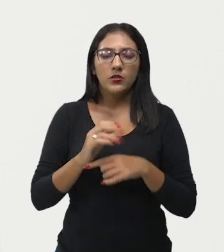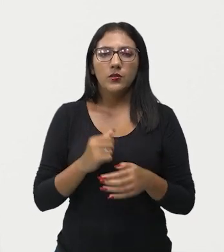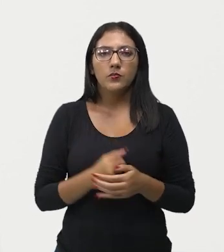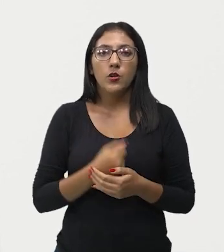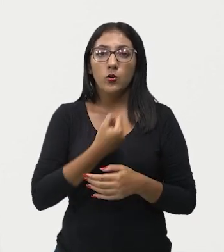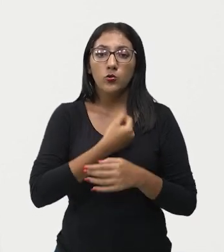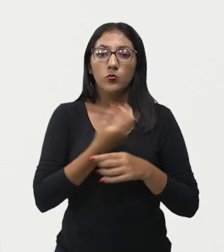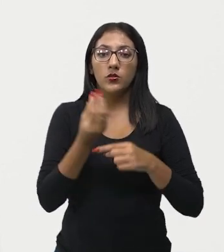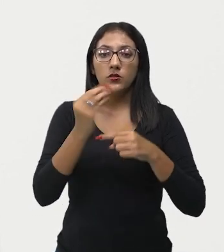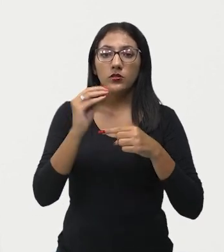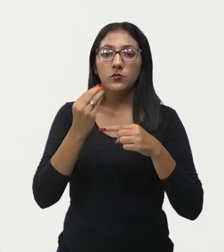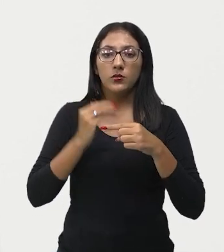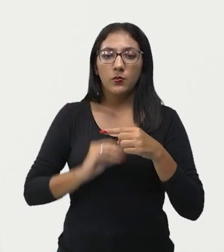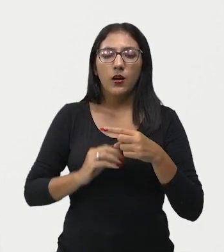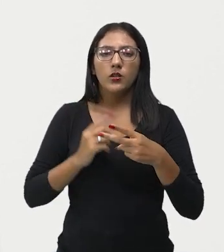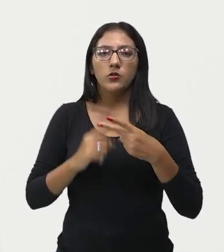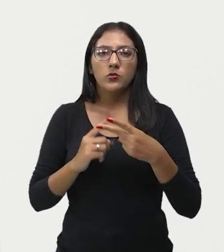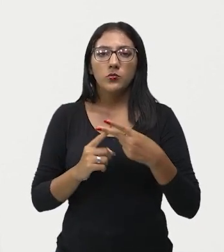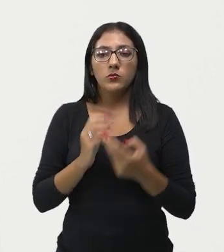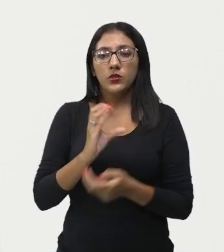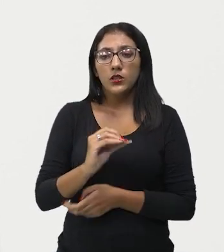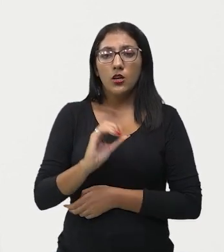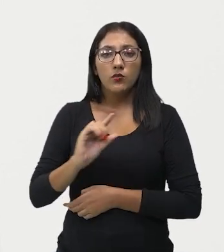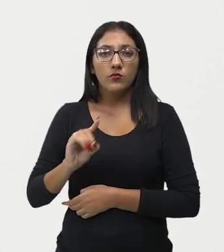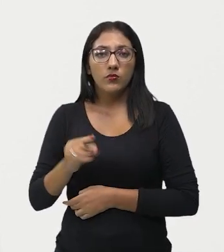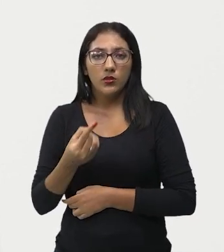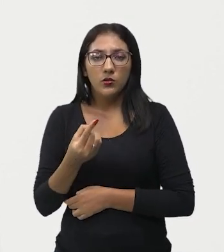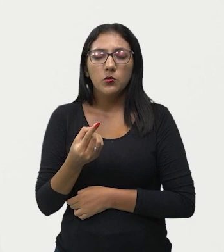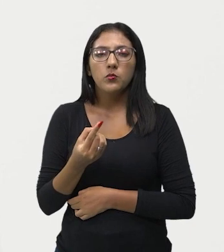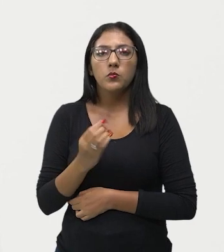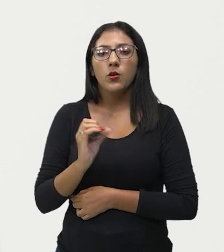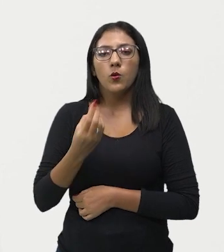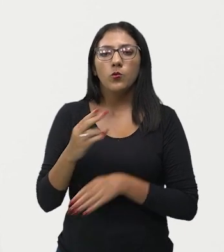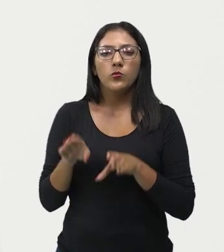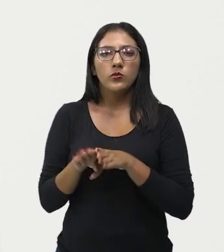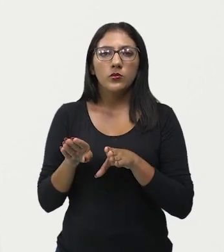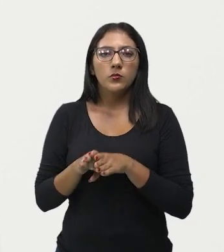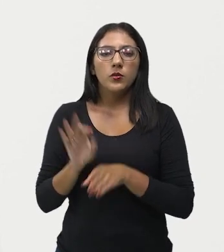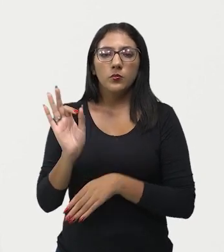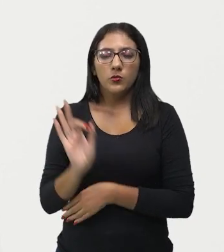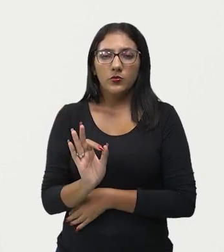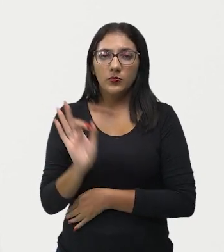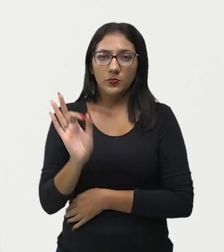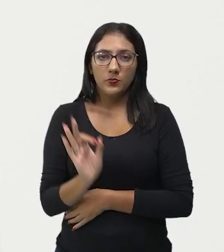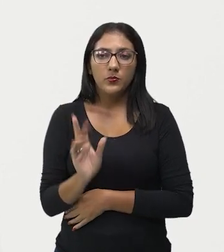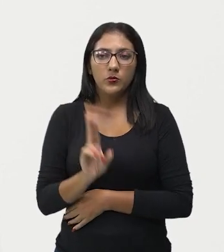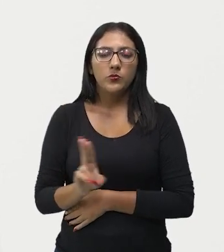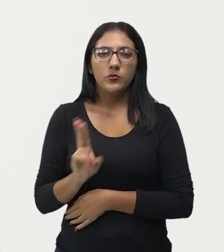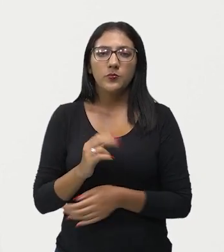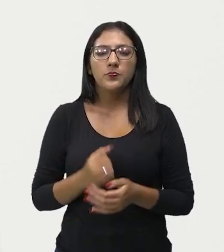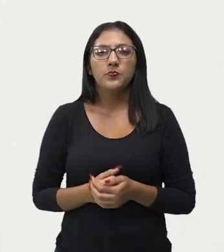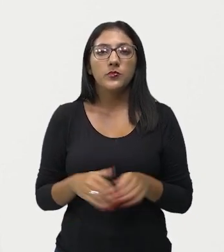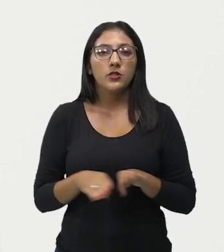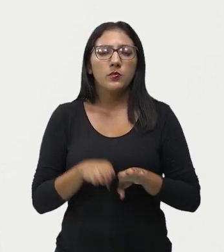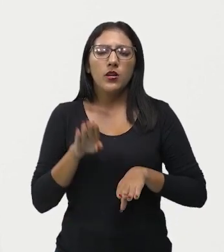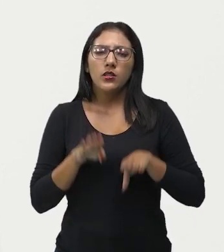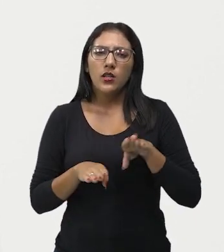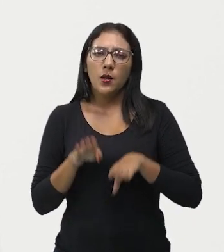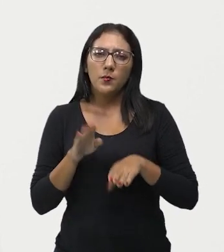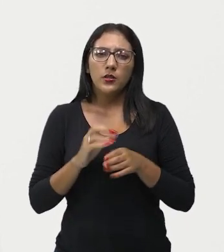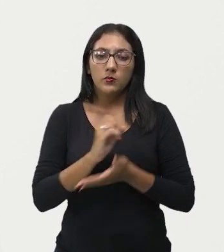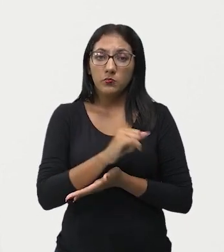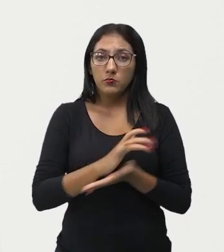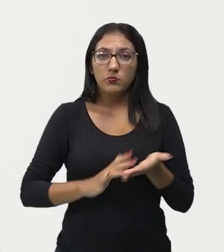de fração, na forma decimal ou também na forma de porcentagem. Aí vai depender aí da questão que você vai